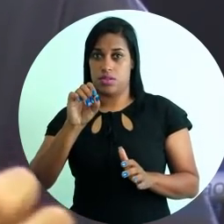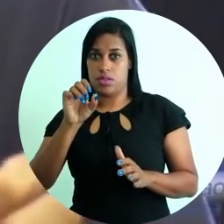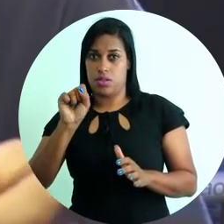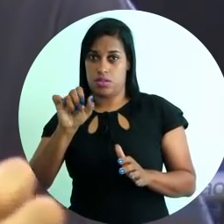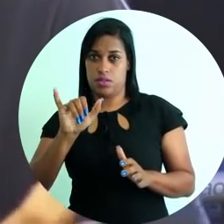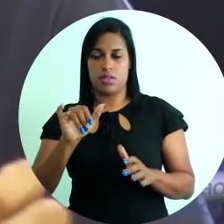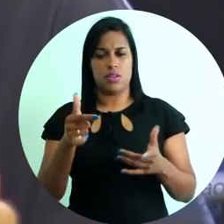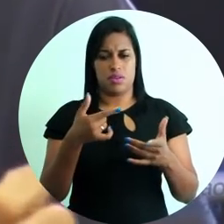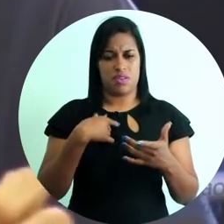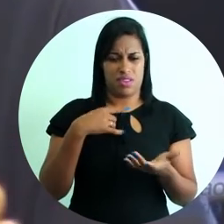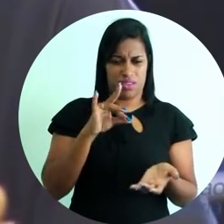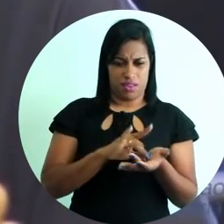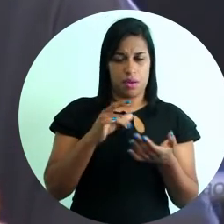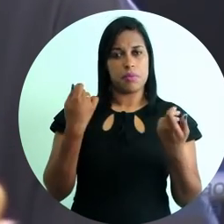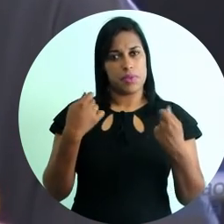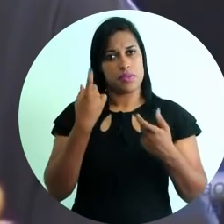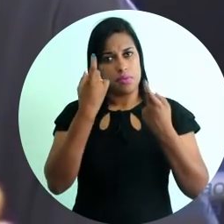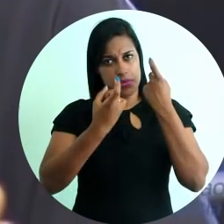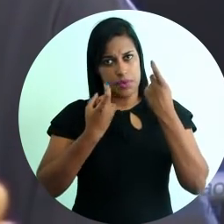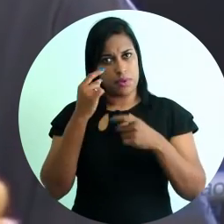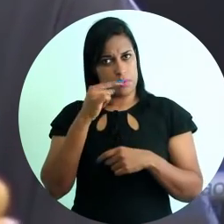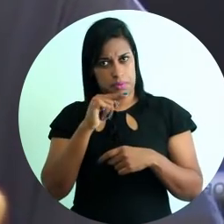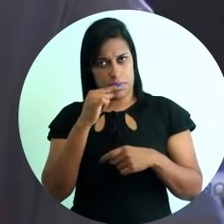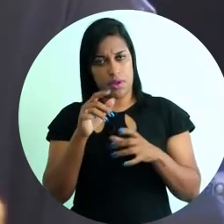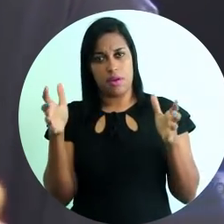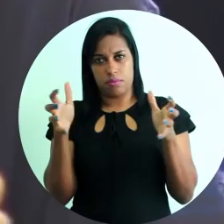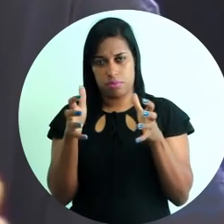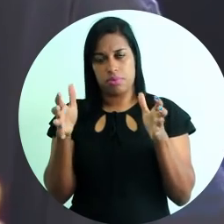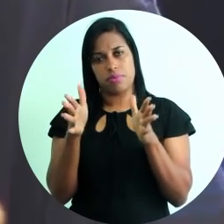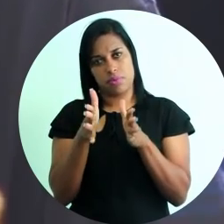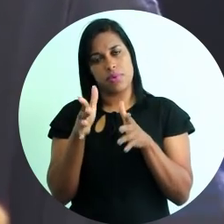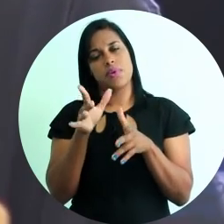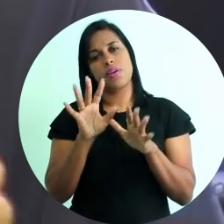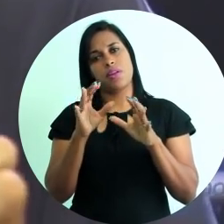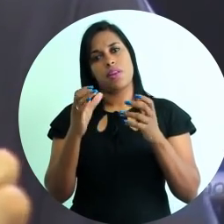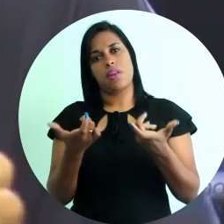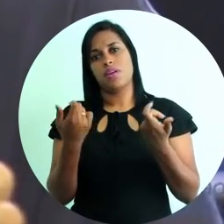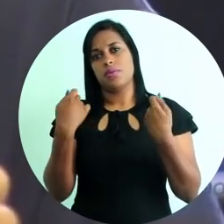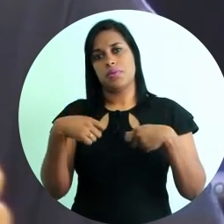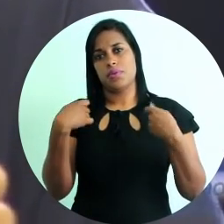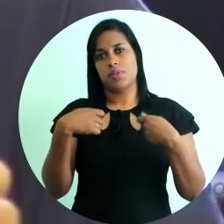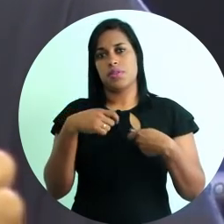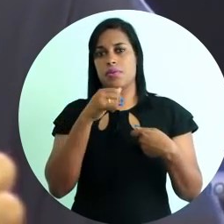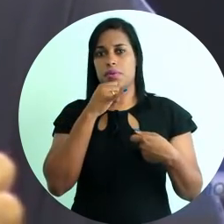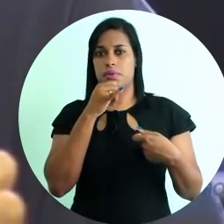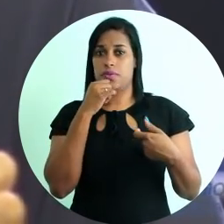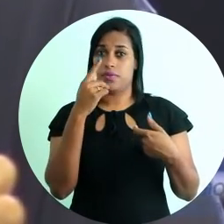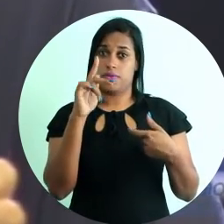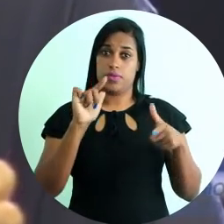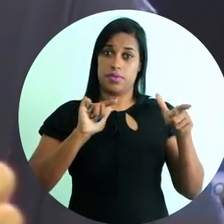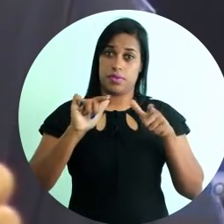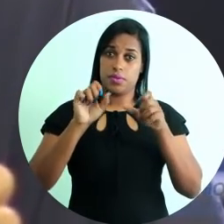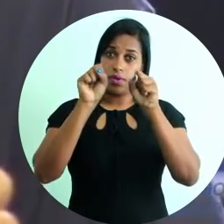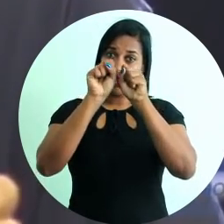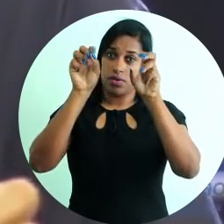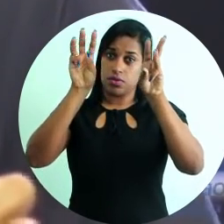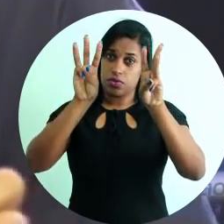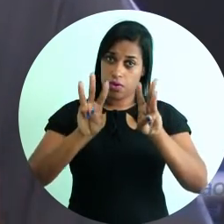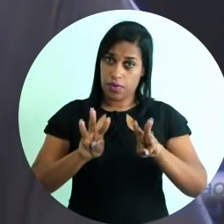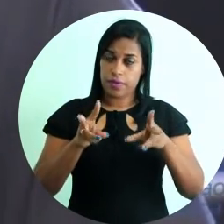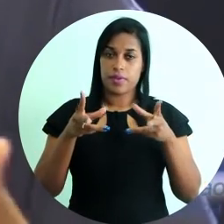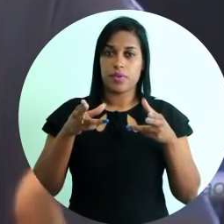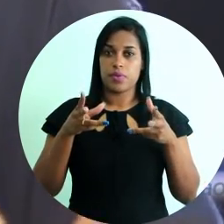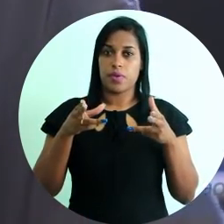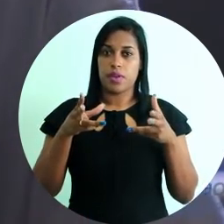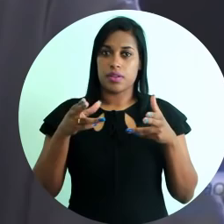pode estar se perguntando, eu realmente preciso me preocupar com esse tipo de compressão? Sim, precisa. Por quê? Quando você for trabalhar num software de edição,